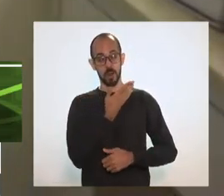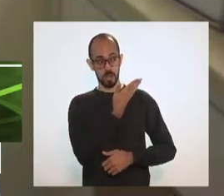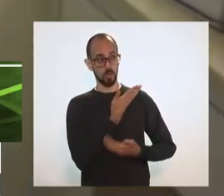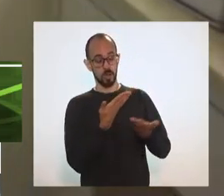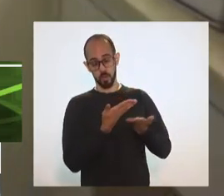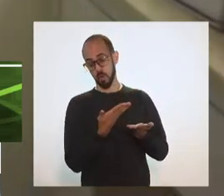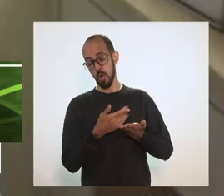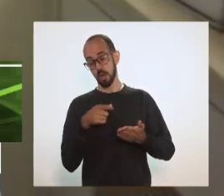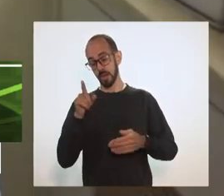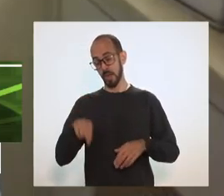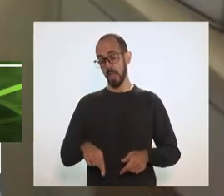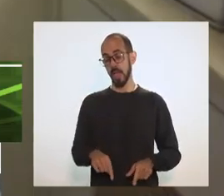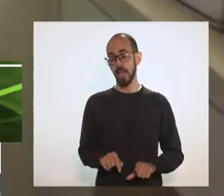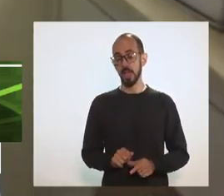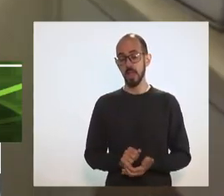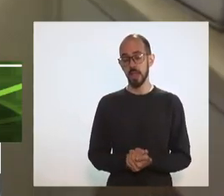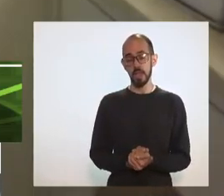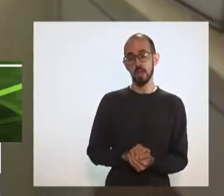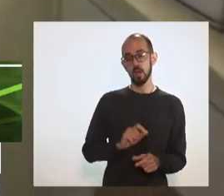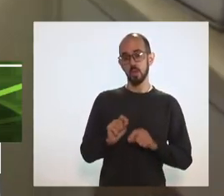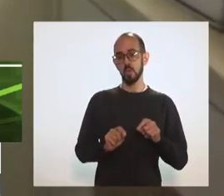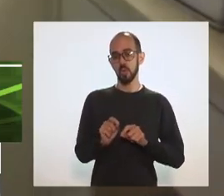Chico Machado, eu, por acaso,